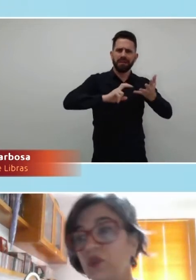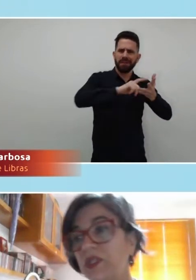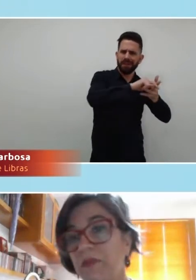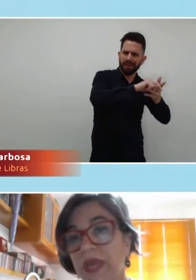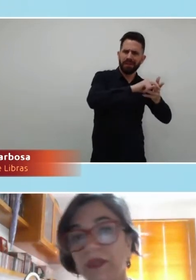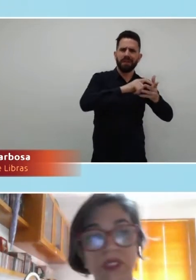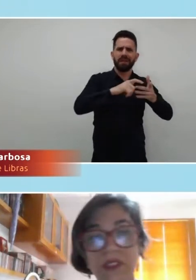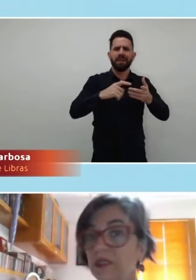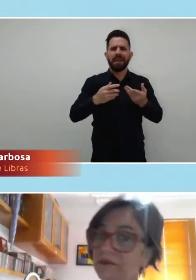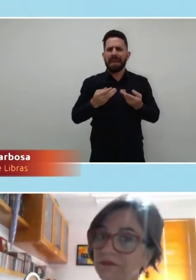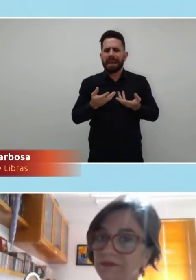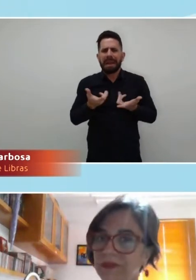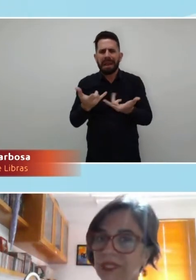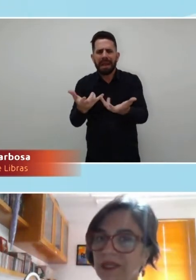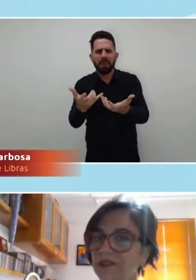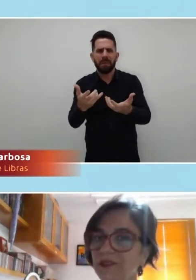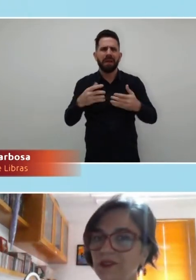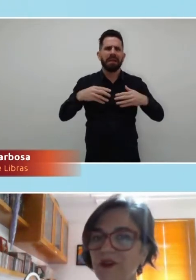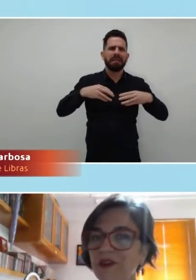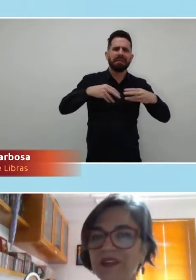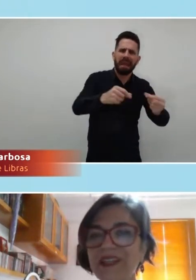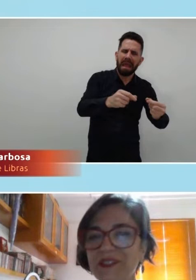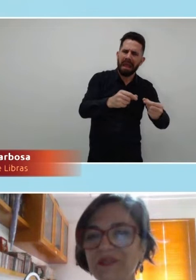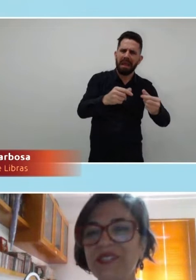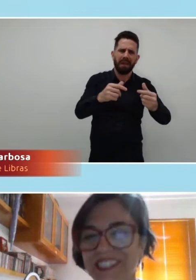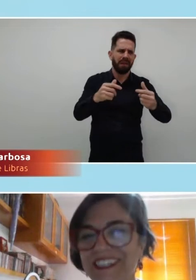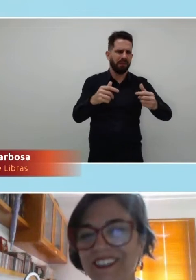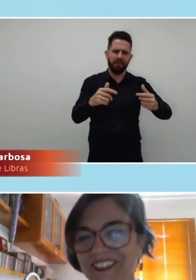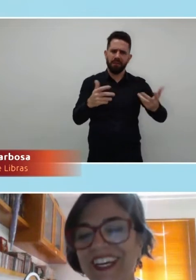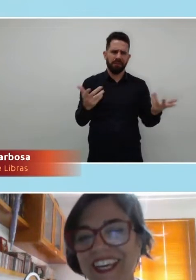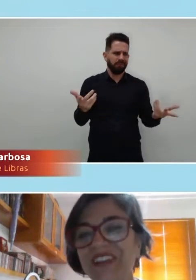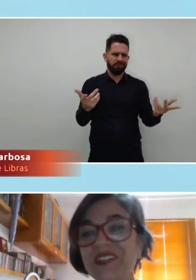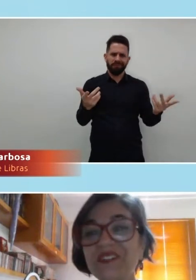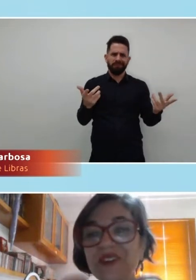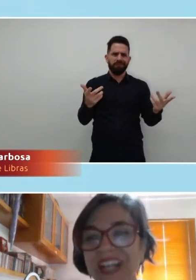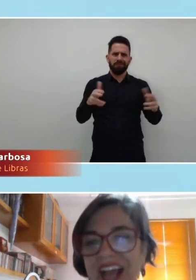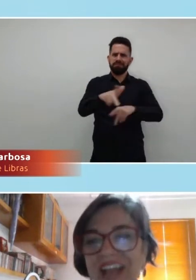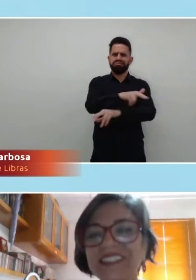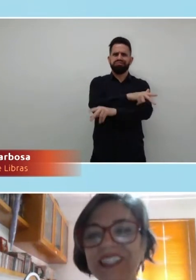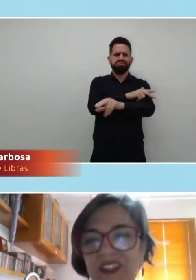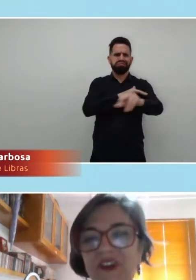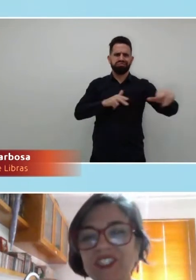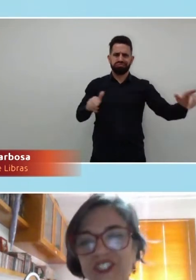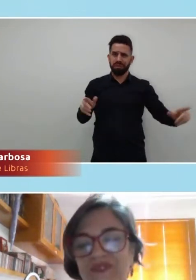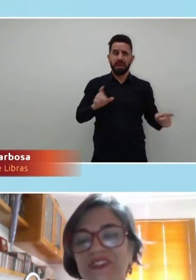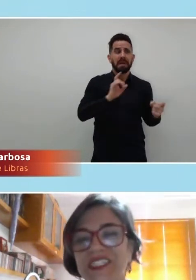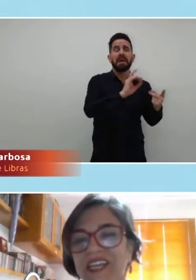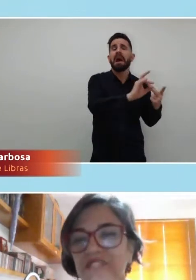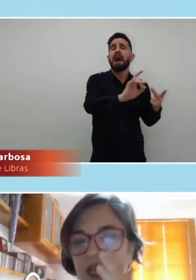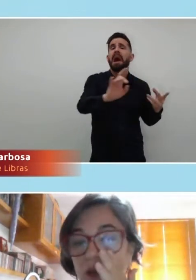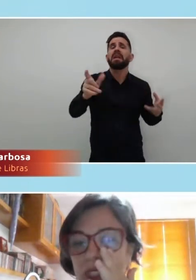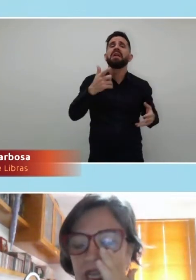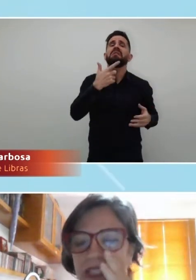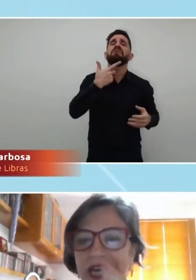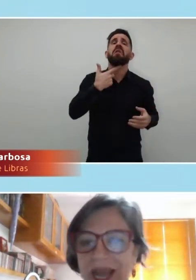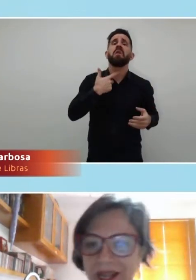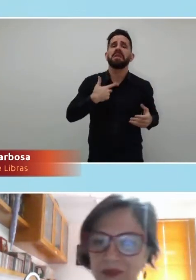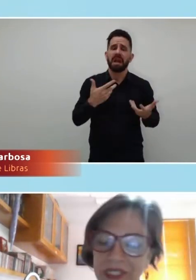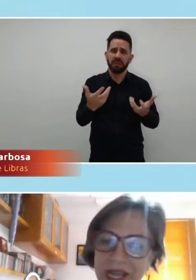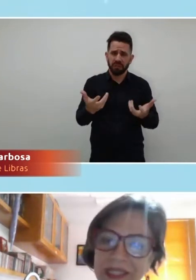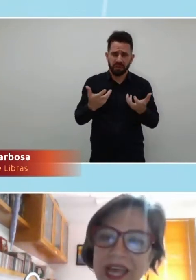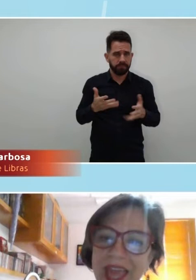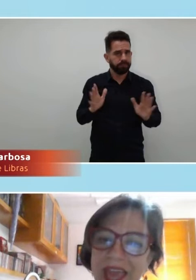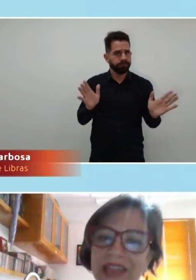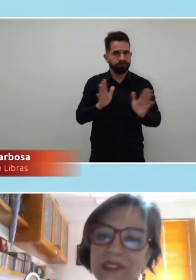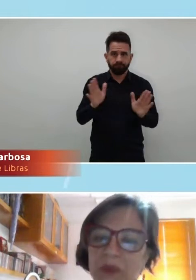outro é pedra. Não haverá solução enquanto cada lote fizer a sua calçada. A